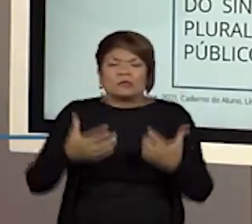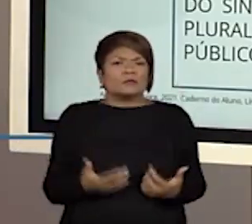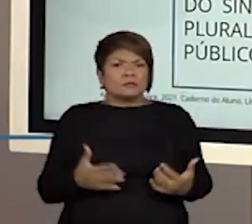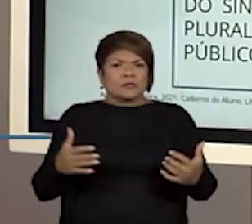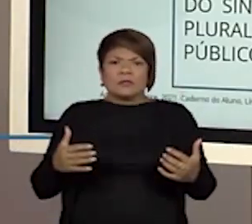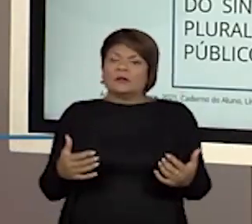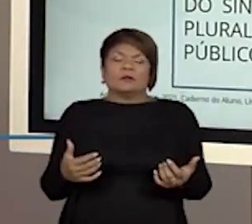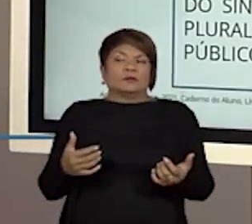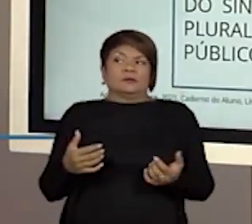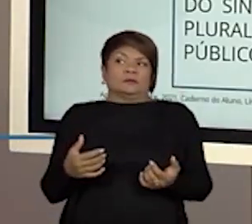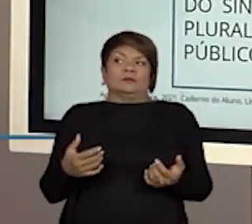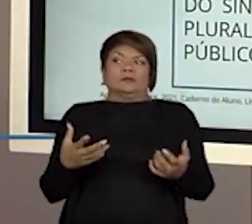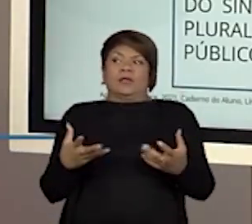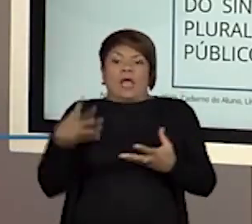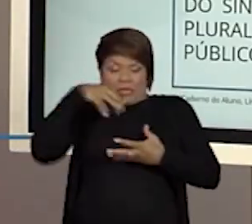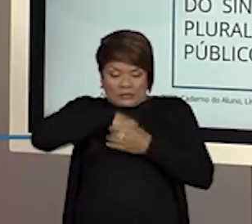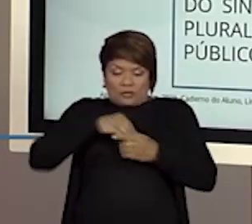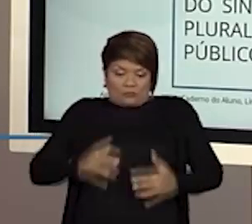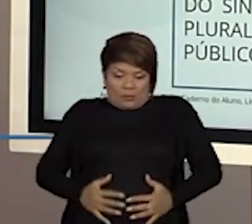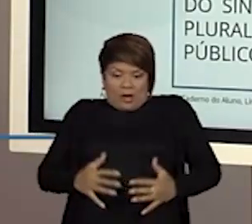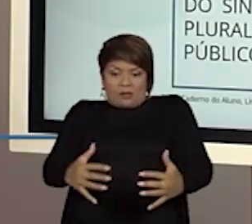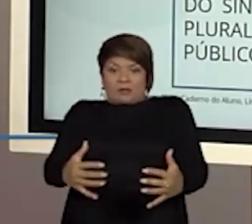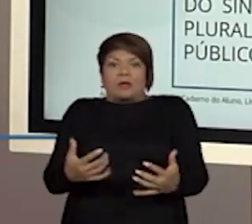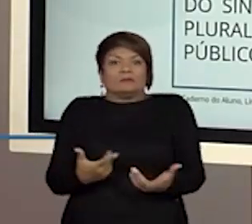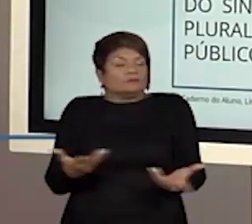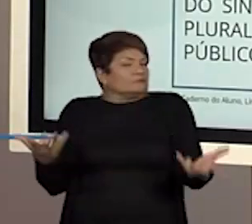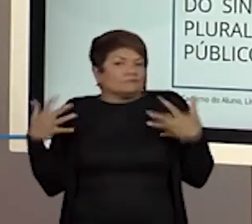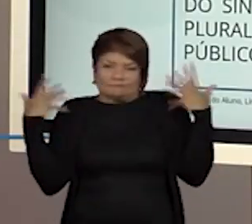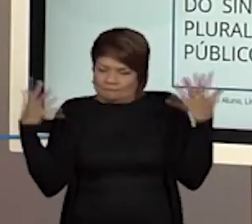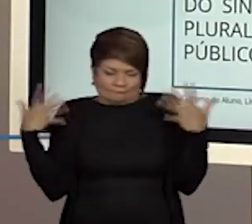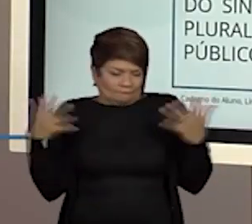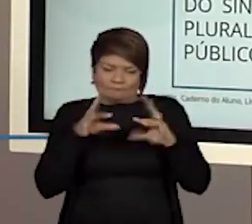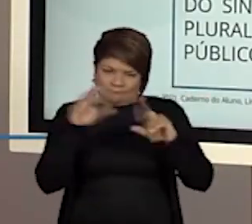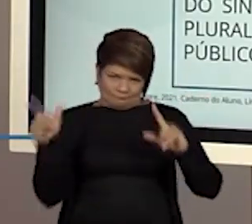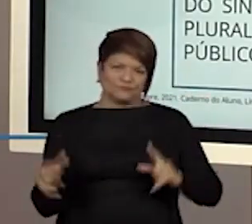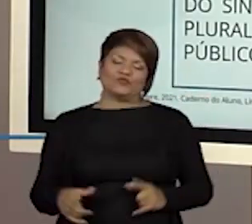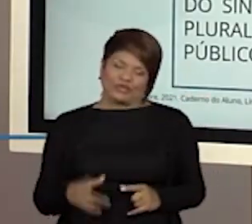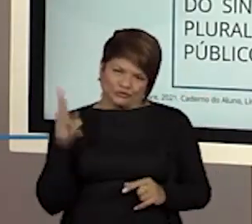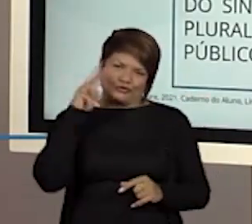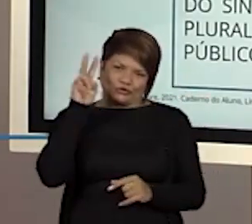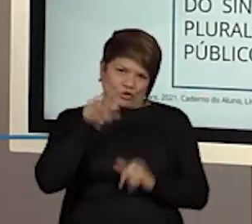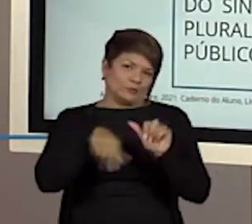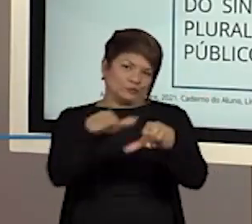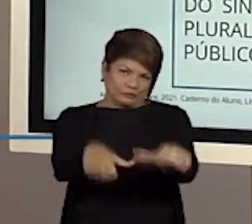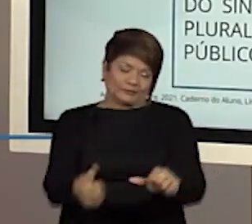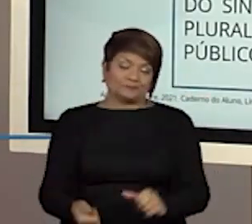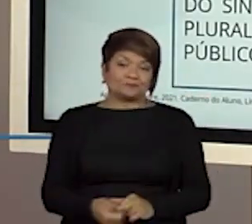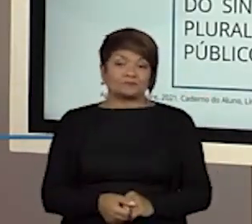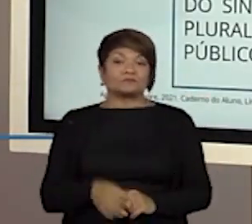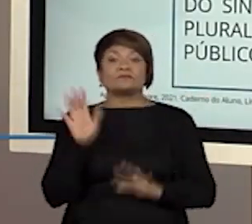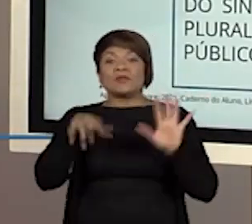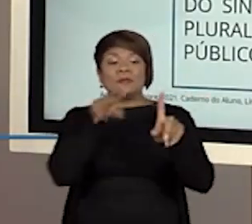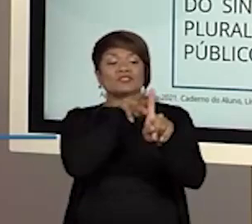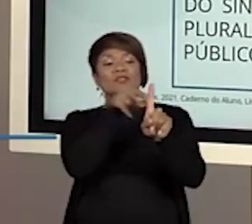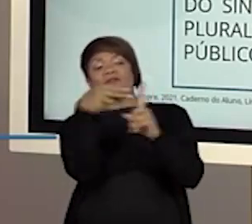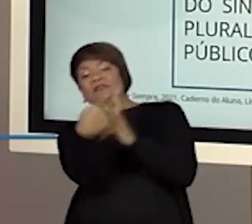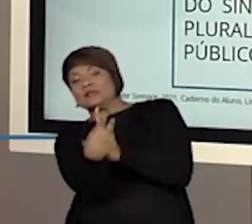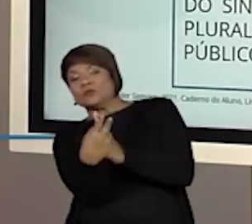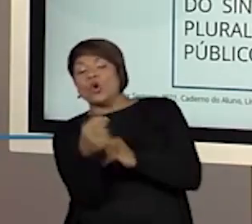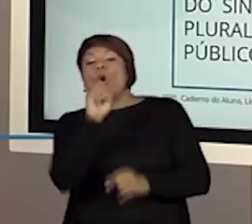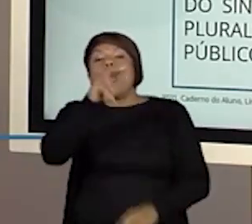barriga. Então, com certeza seria uma história muito diferente. Ou até mesmo se fosse a visão do